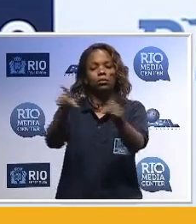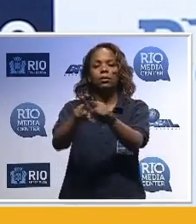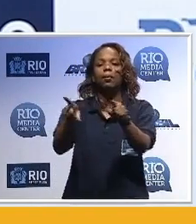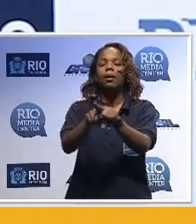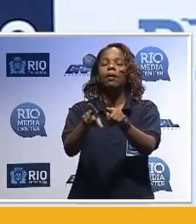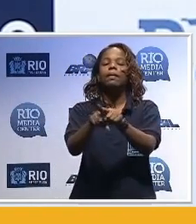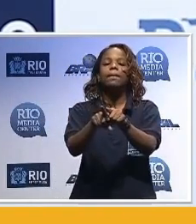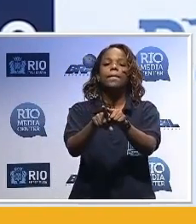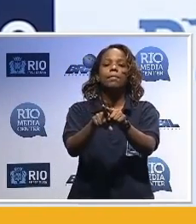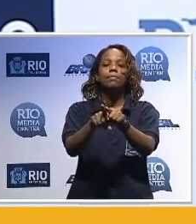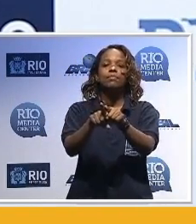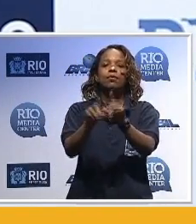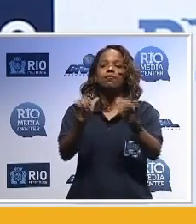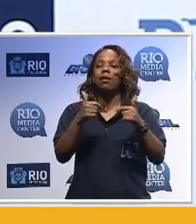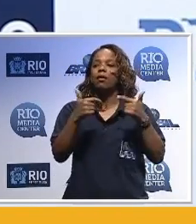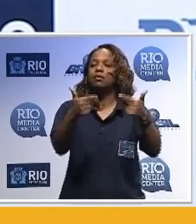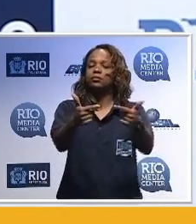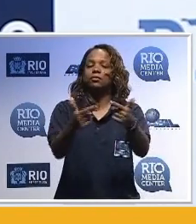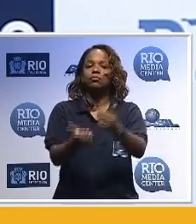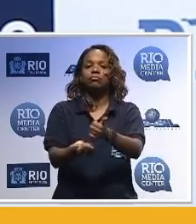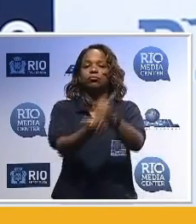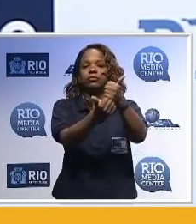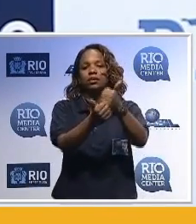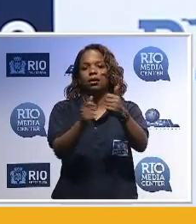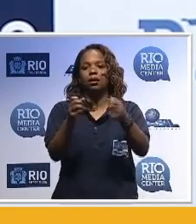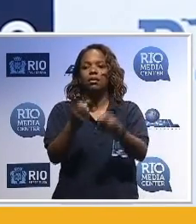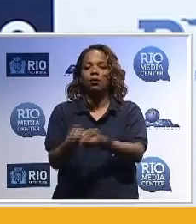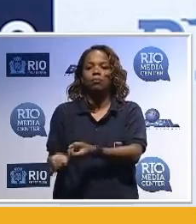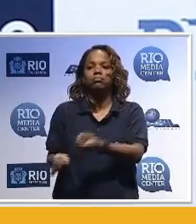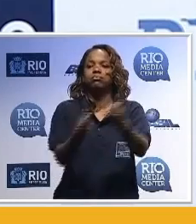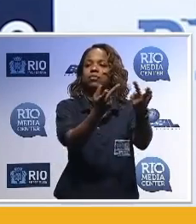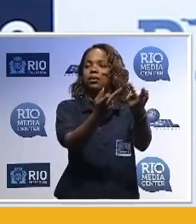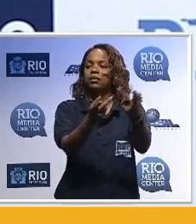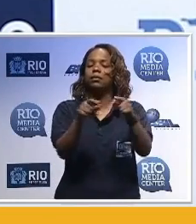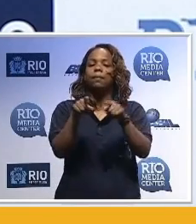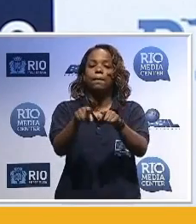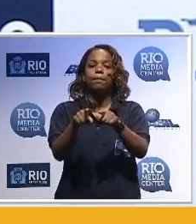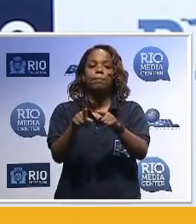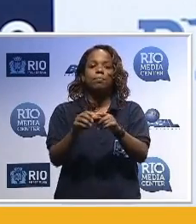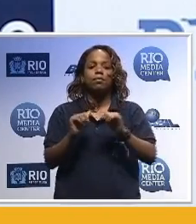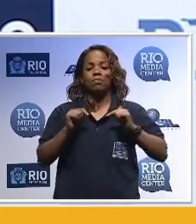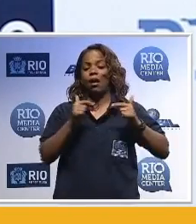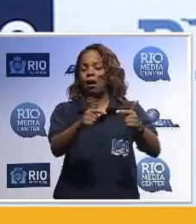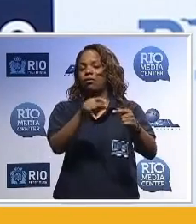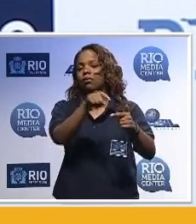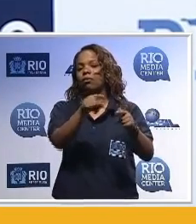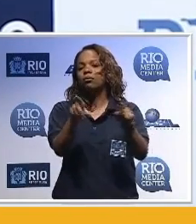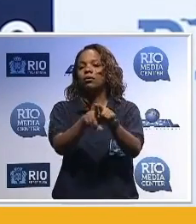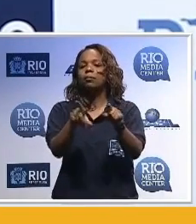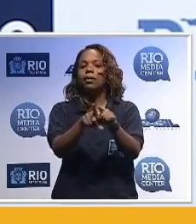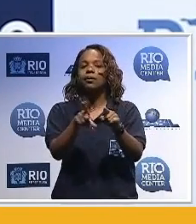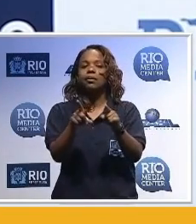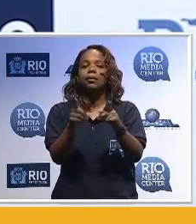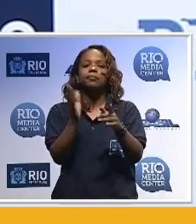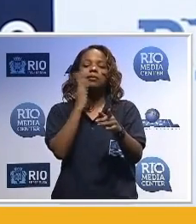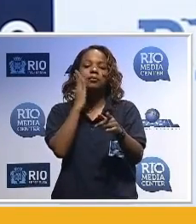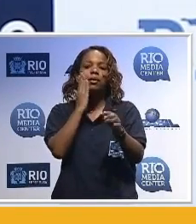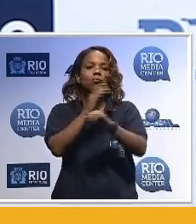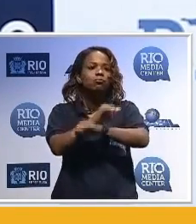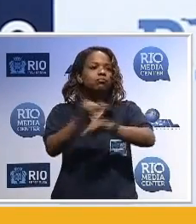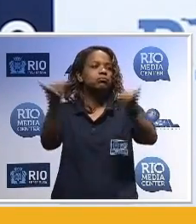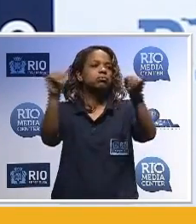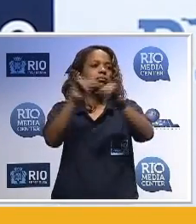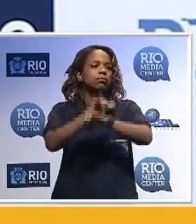promover e ajudar na comercialização desses serviços, promover o nosso guia. Então, a gente